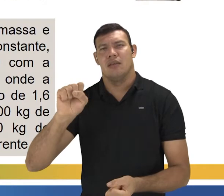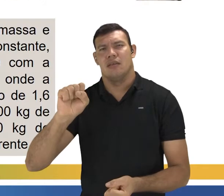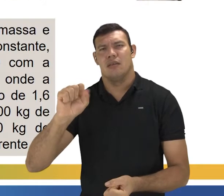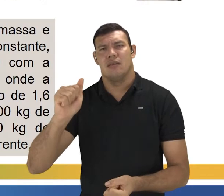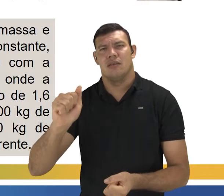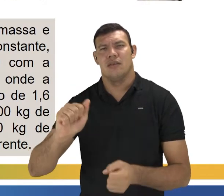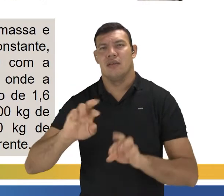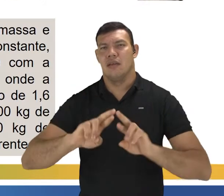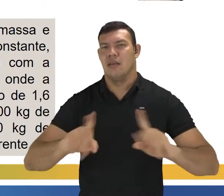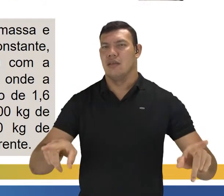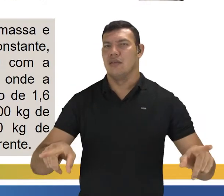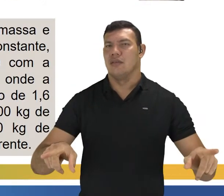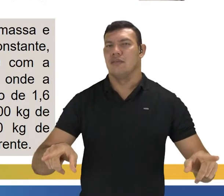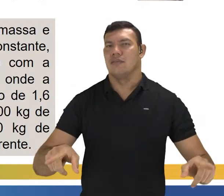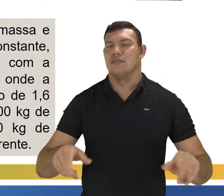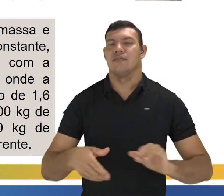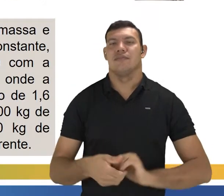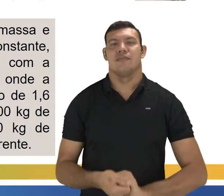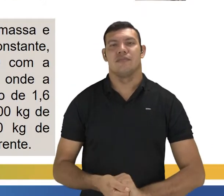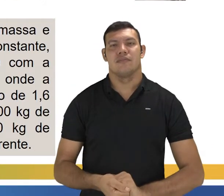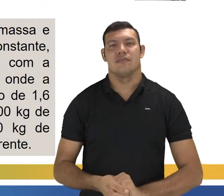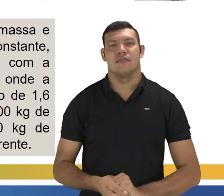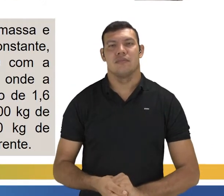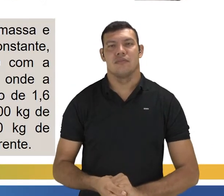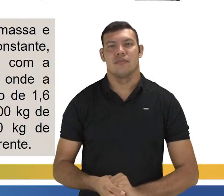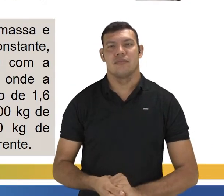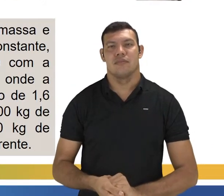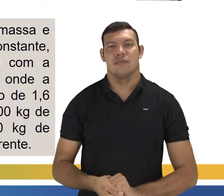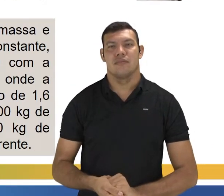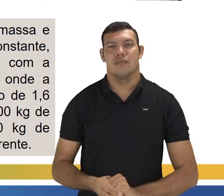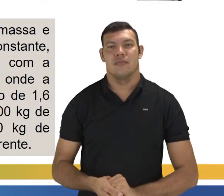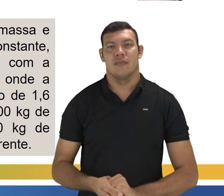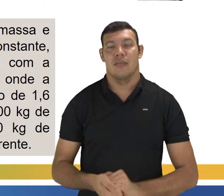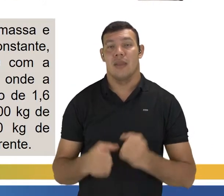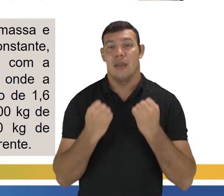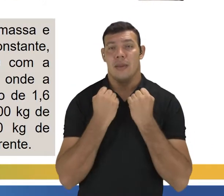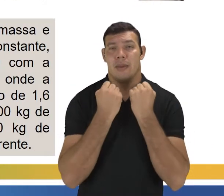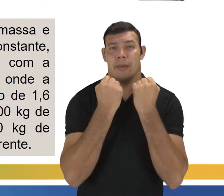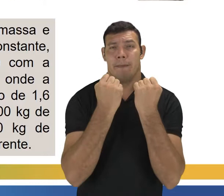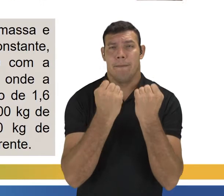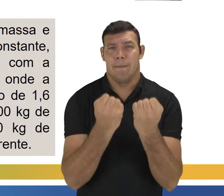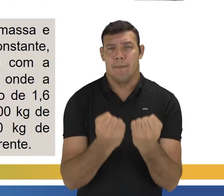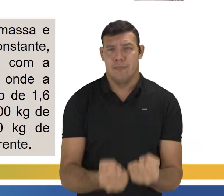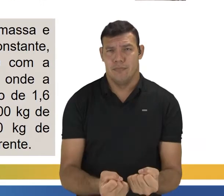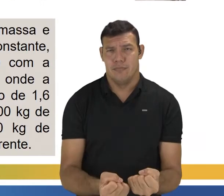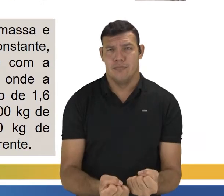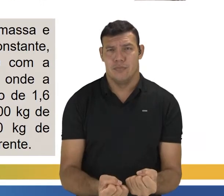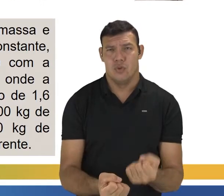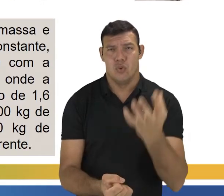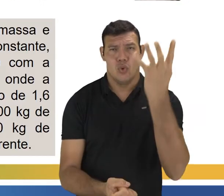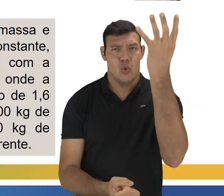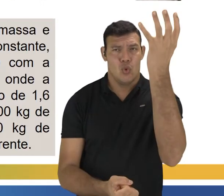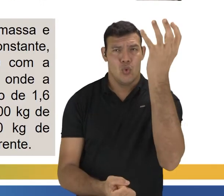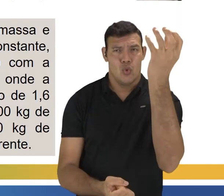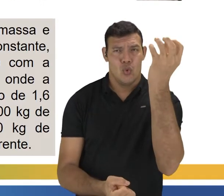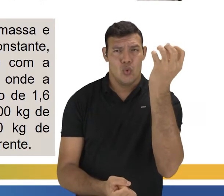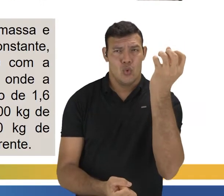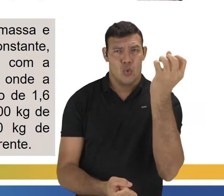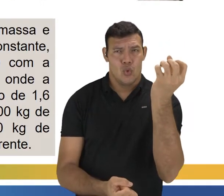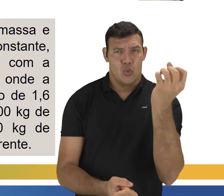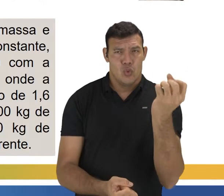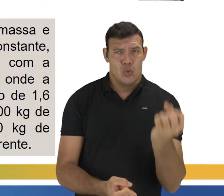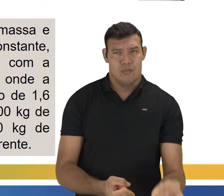que é peso e o que é massa em física peso e massa são coisas diferentes tá bom então enquanto